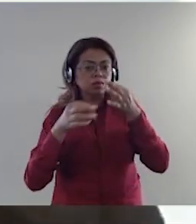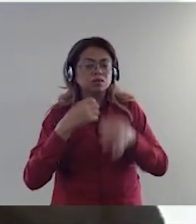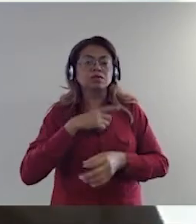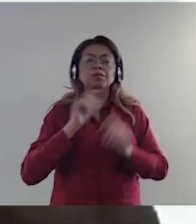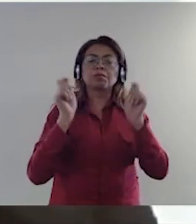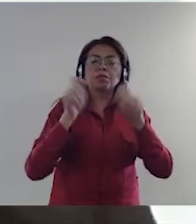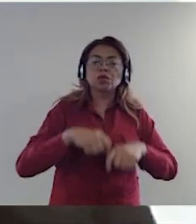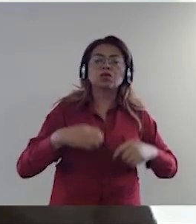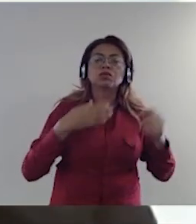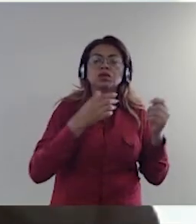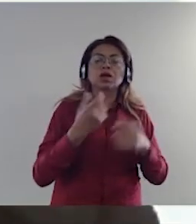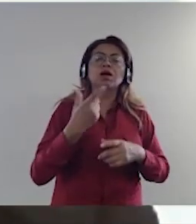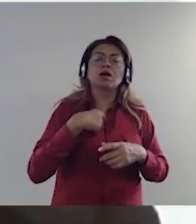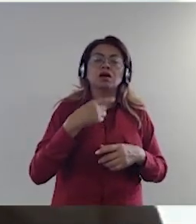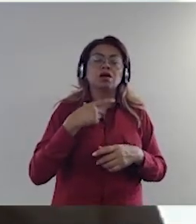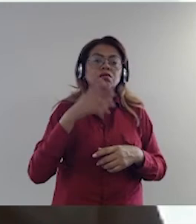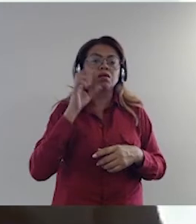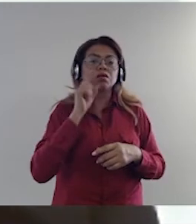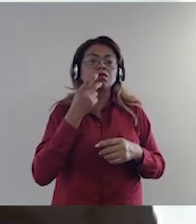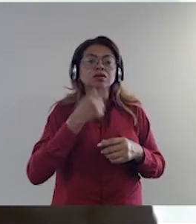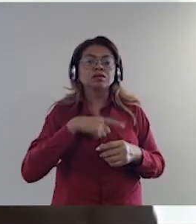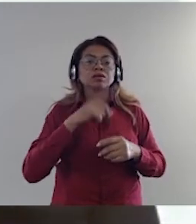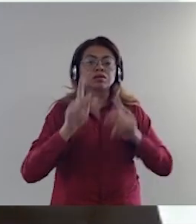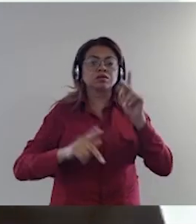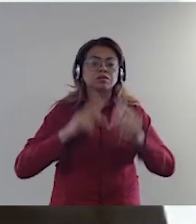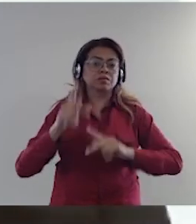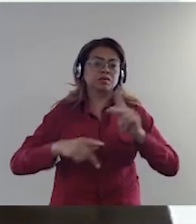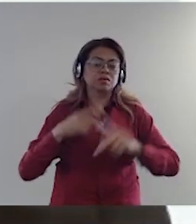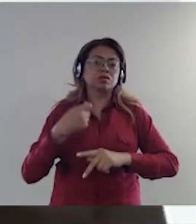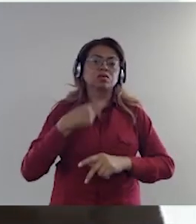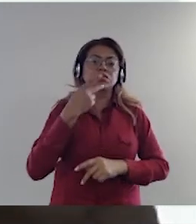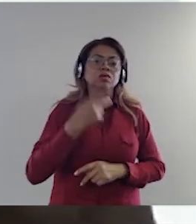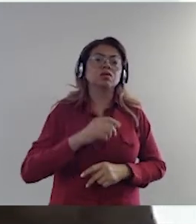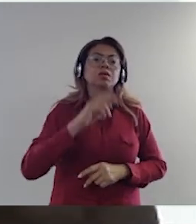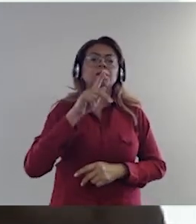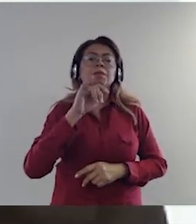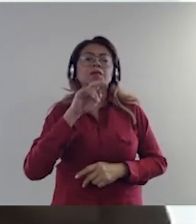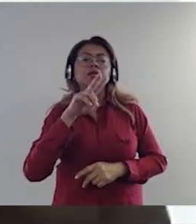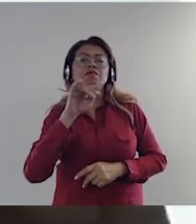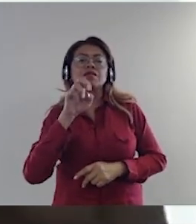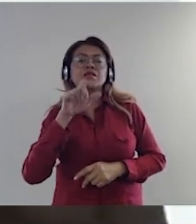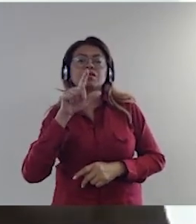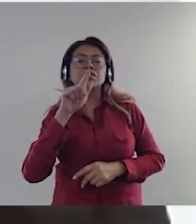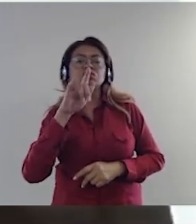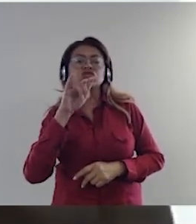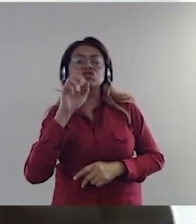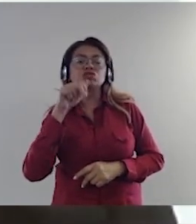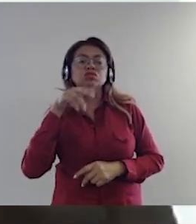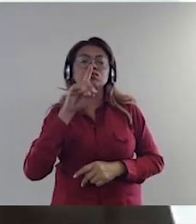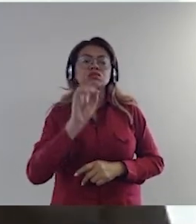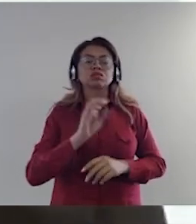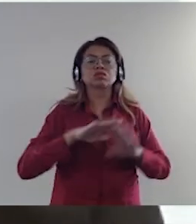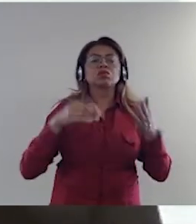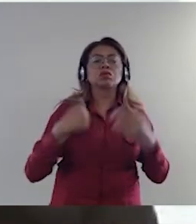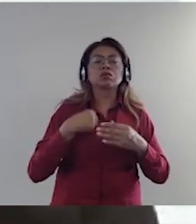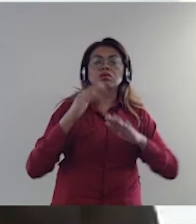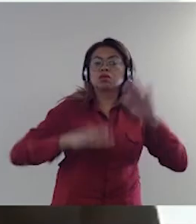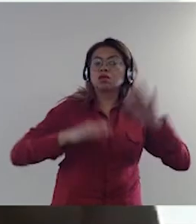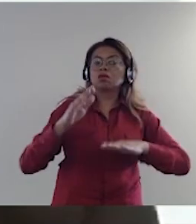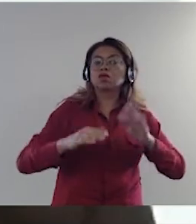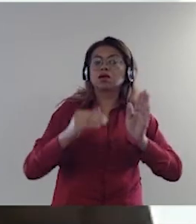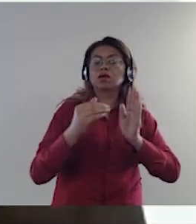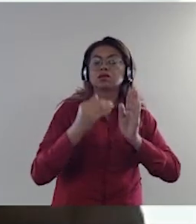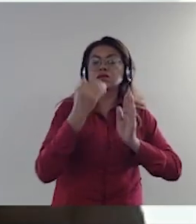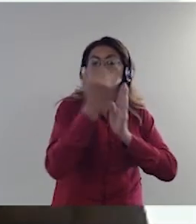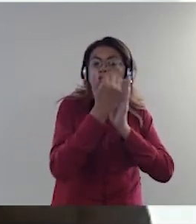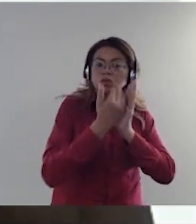atender a essas pessoas, privilegiando, então, né, talvez alterando a ordem, para que aqueles que